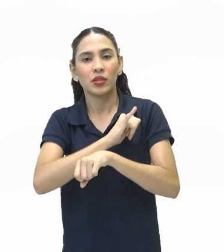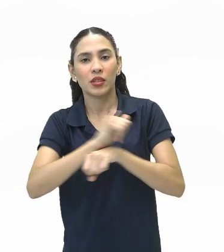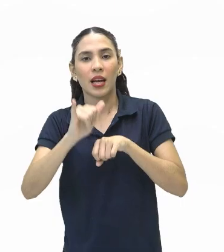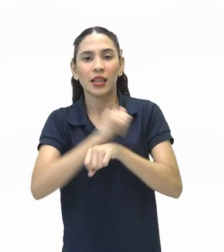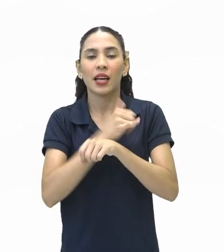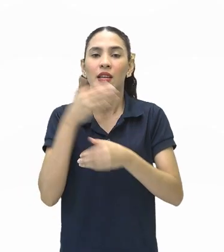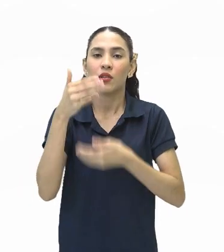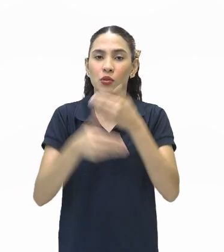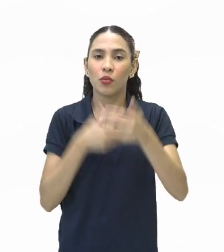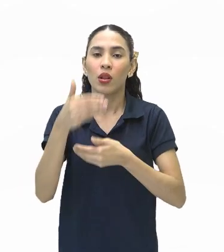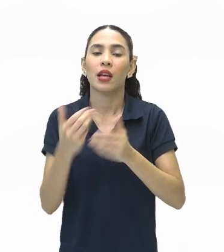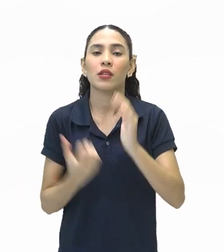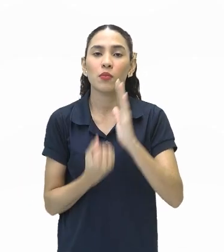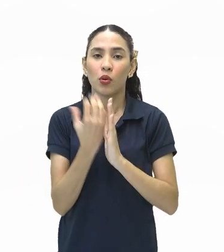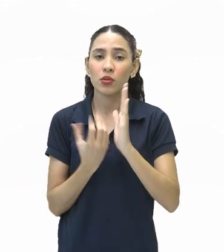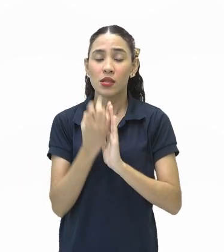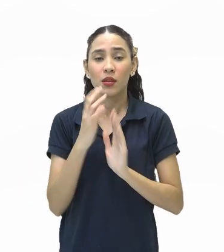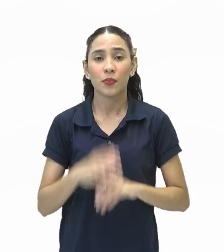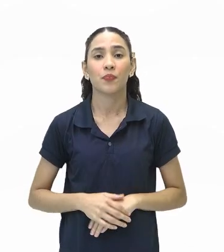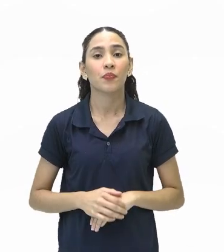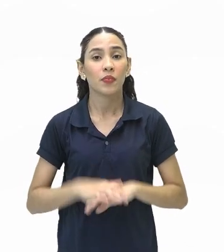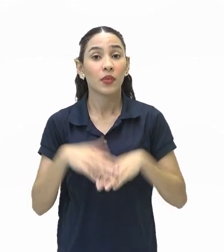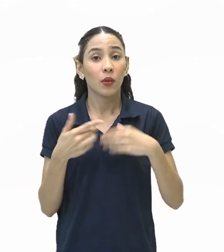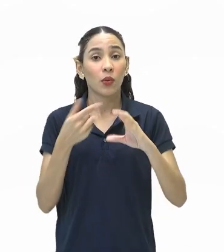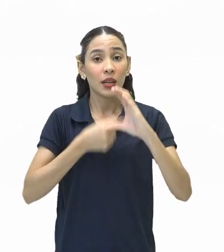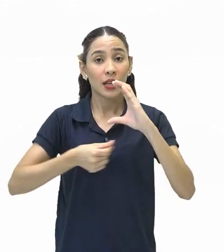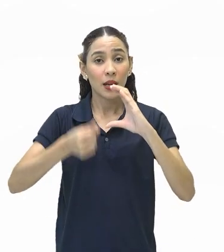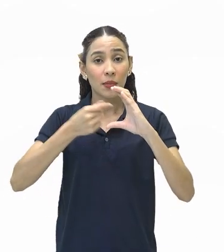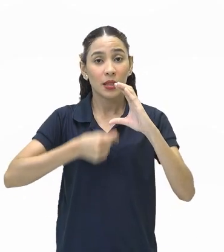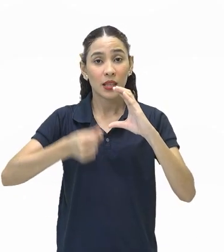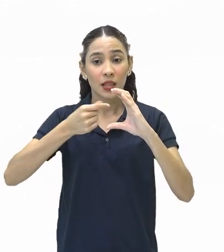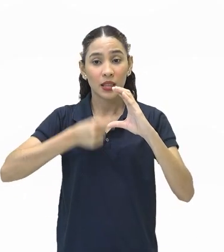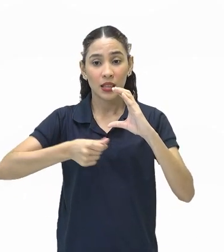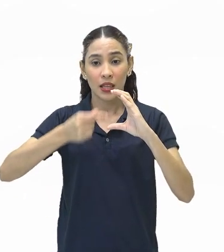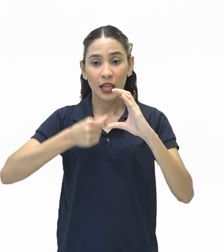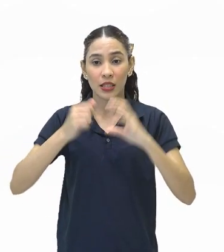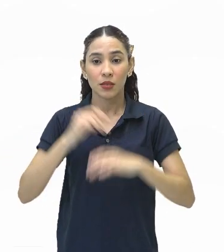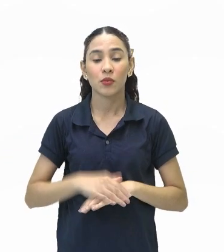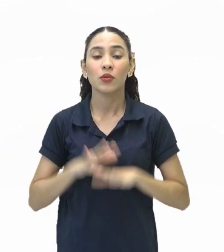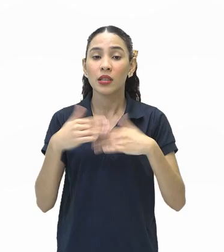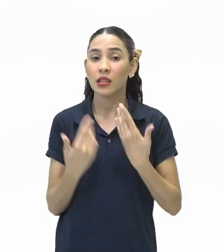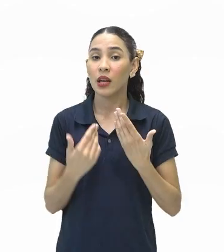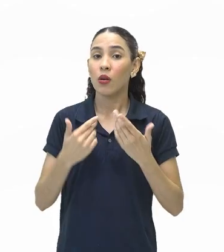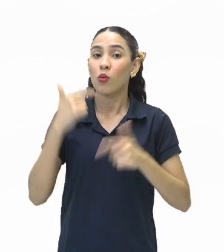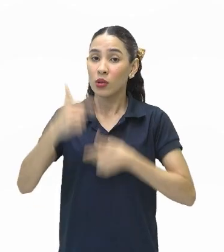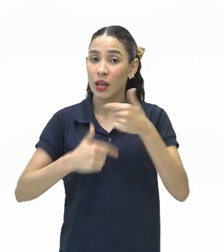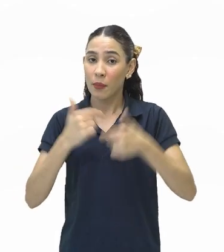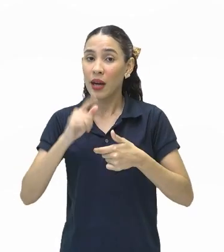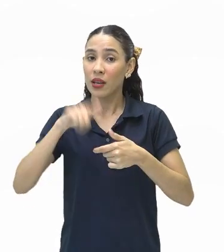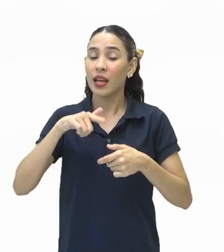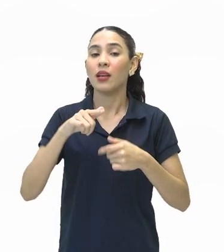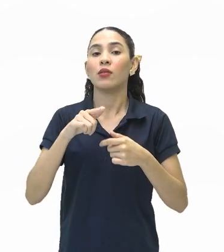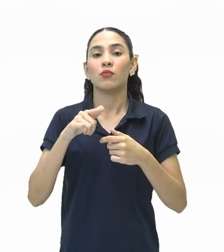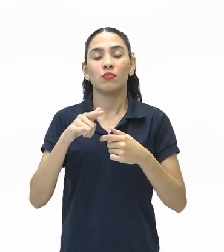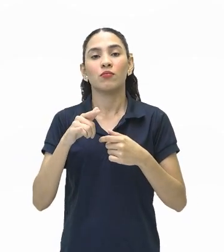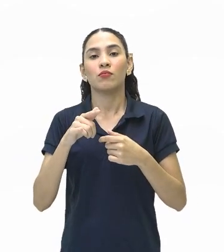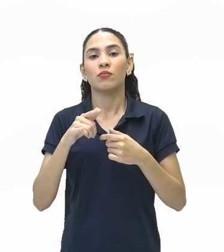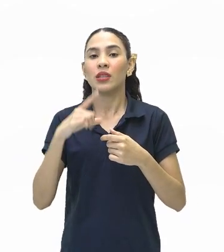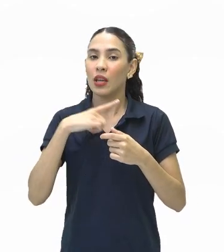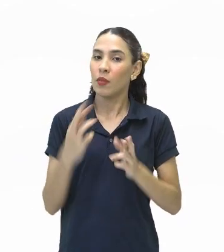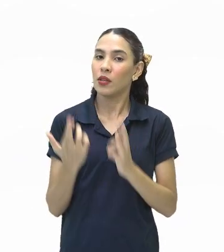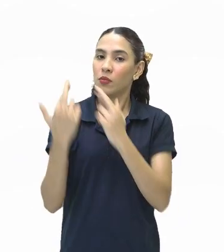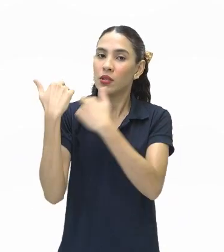de processo produtivo. Nós estamos falando do capitalismo aí, tá? O trabalho é um instrumento de processo, desse